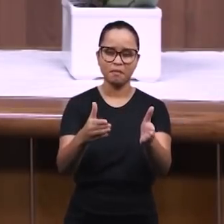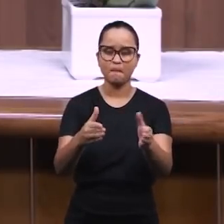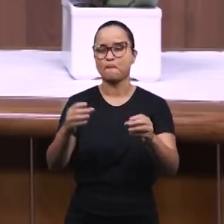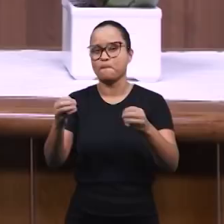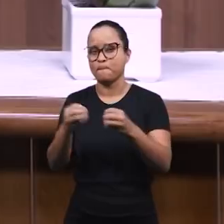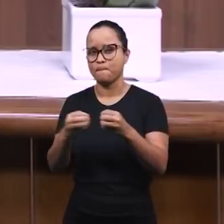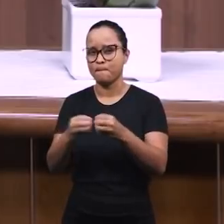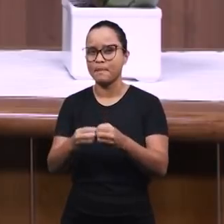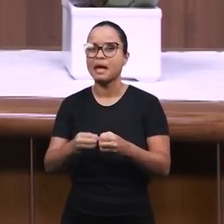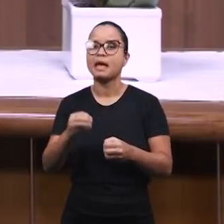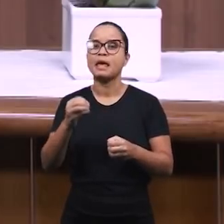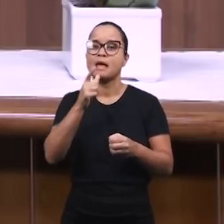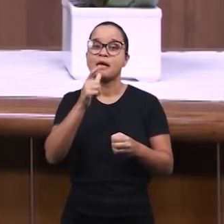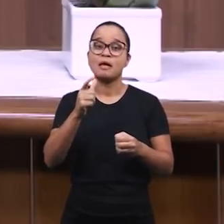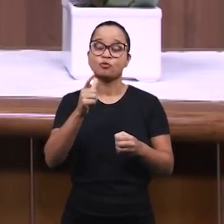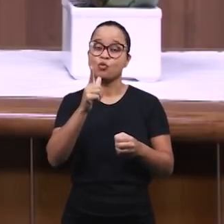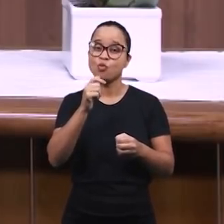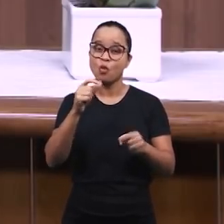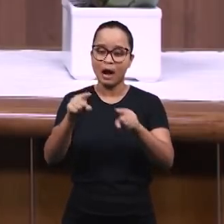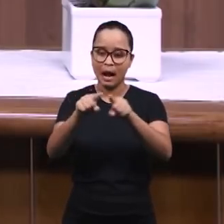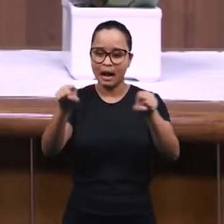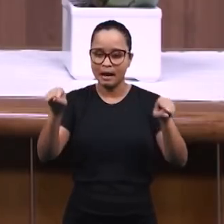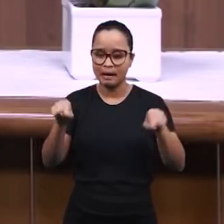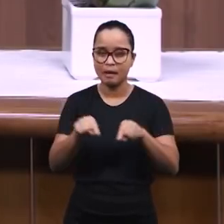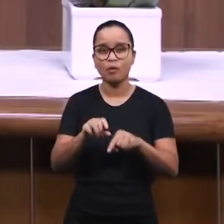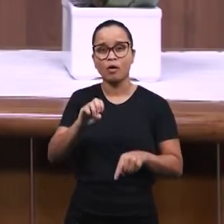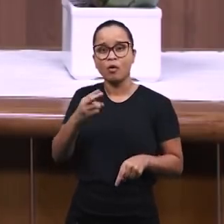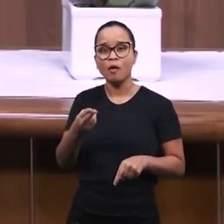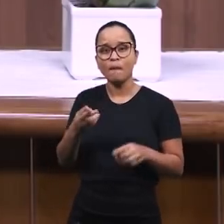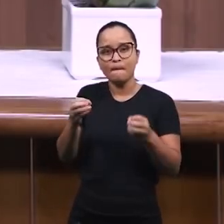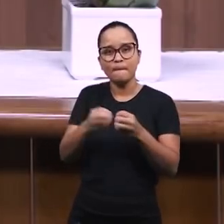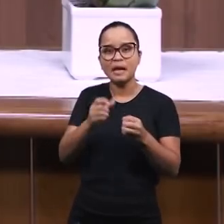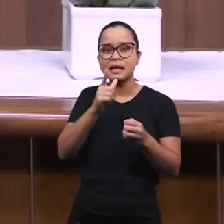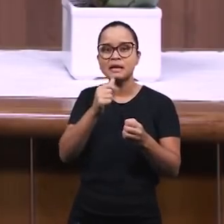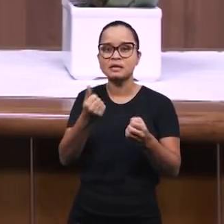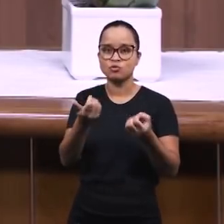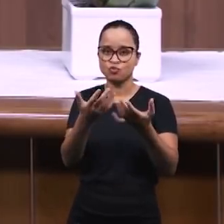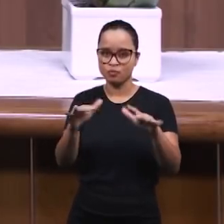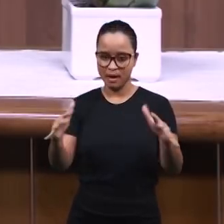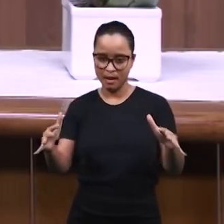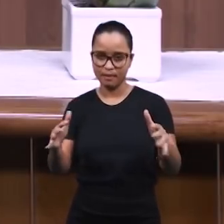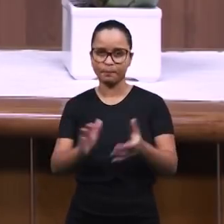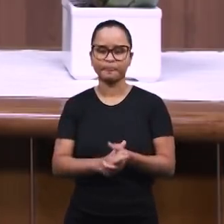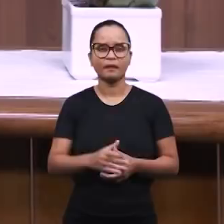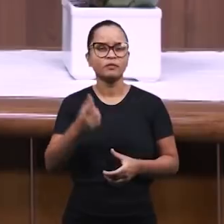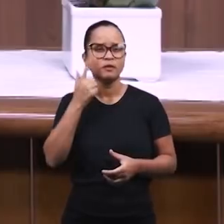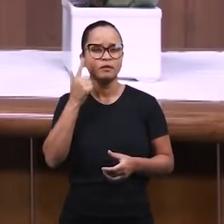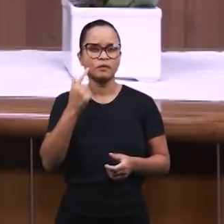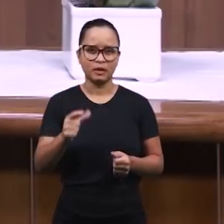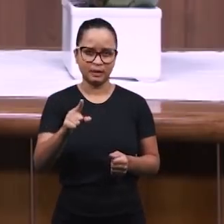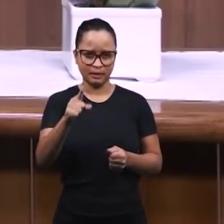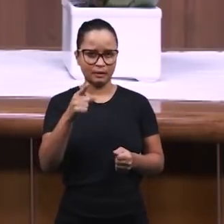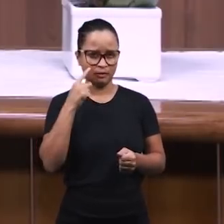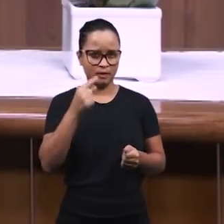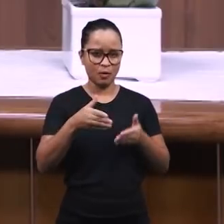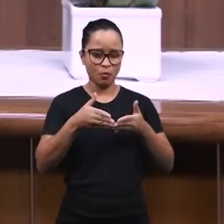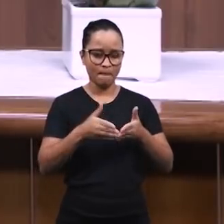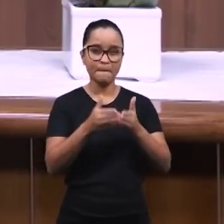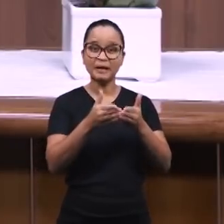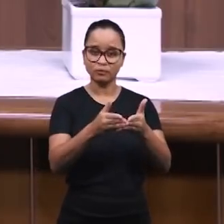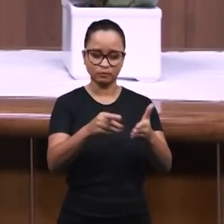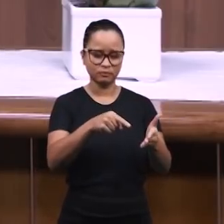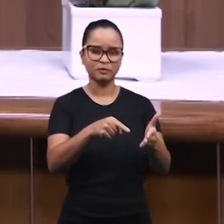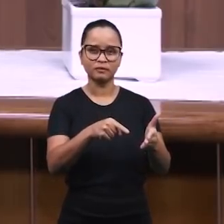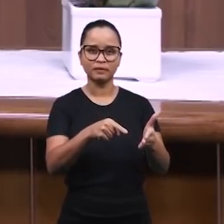ou mesmo do mar, e você veja os barquinhos à beira da praia. Você já percebeu que cada barquinho tem uma